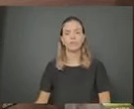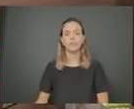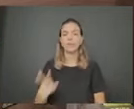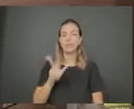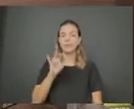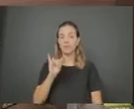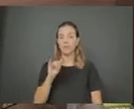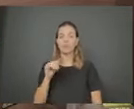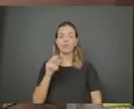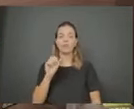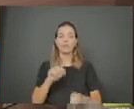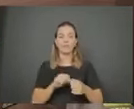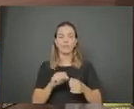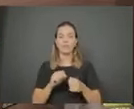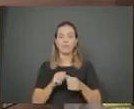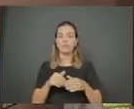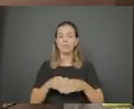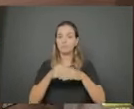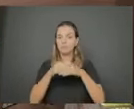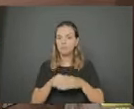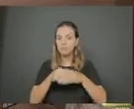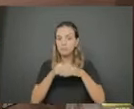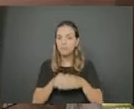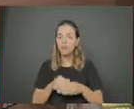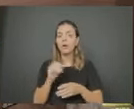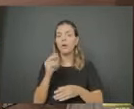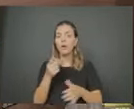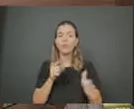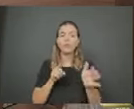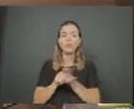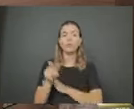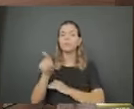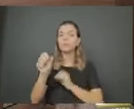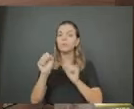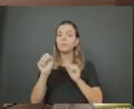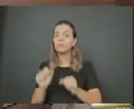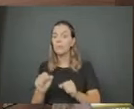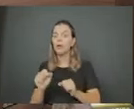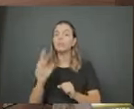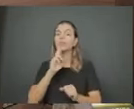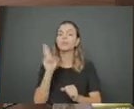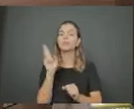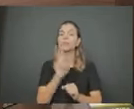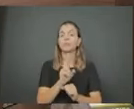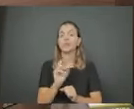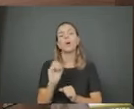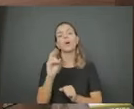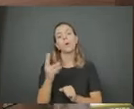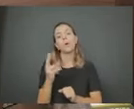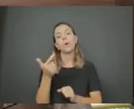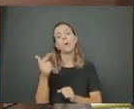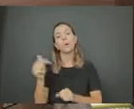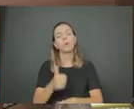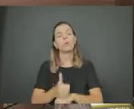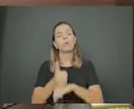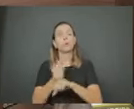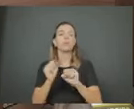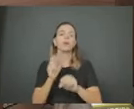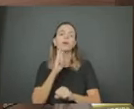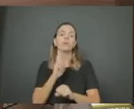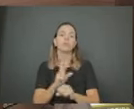saudação, aí nós devolveremos ao senhor para que faça, o senhor responda, ou o comandante aqui presente também poderá responder se for